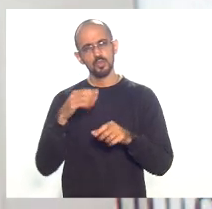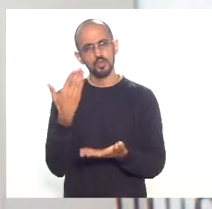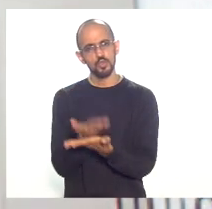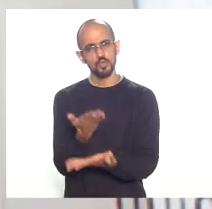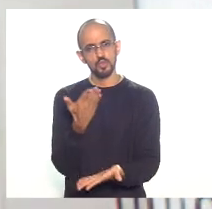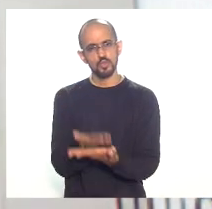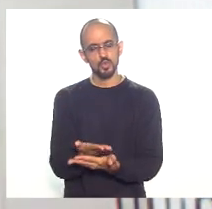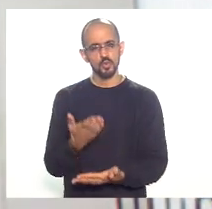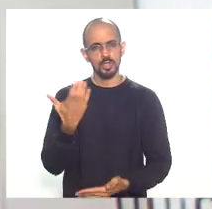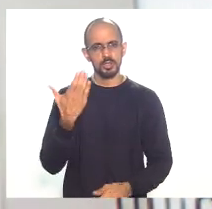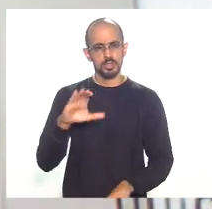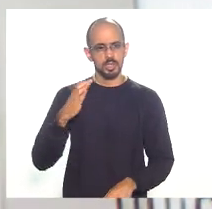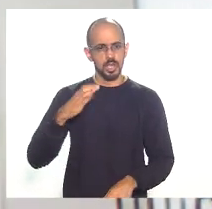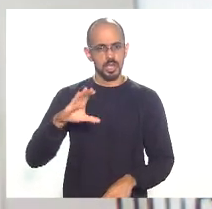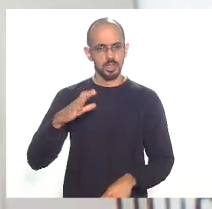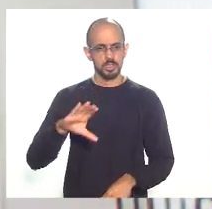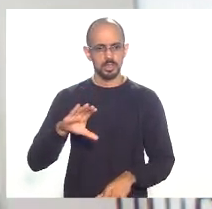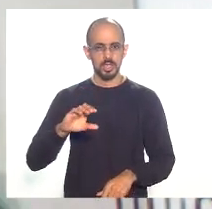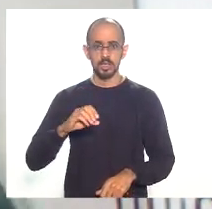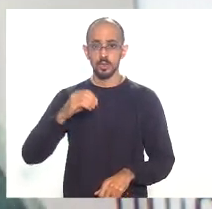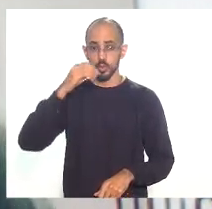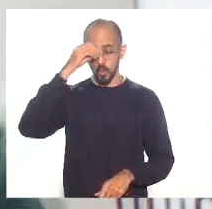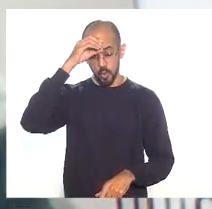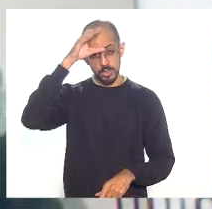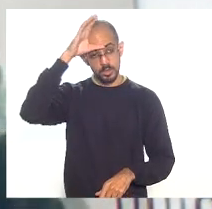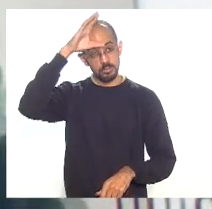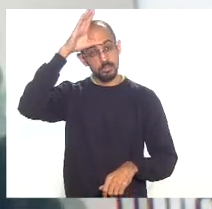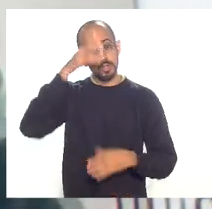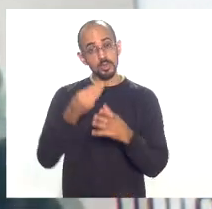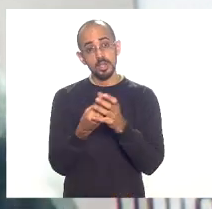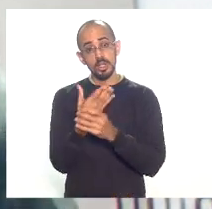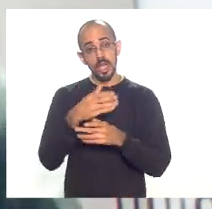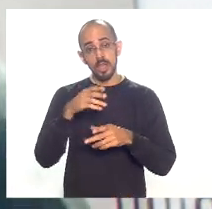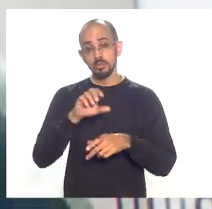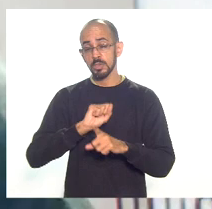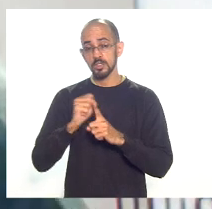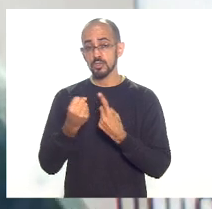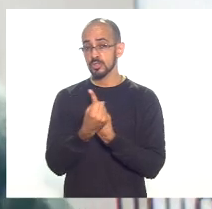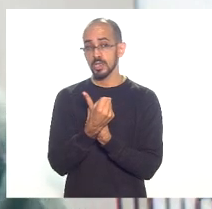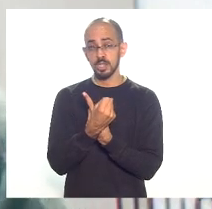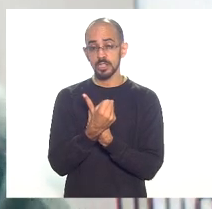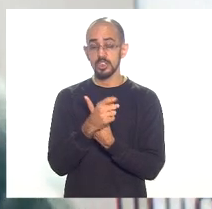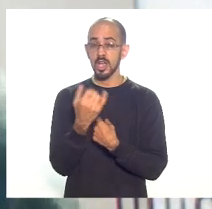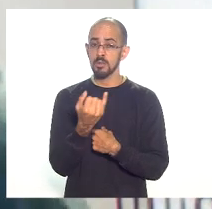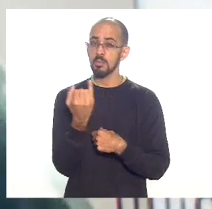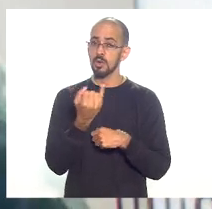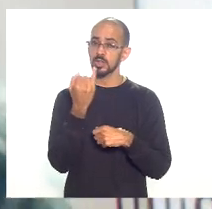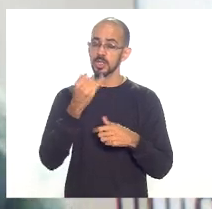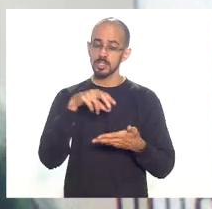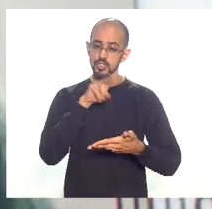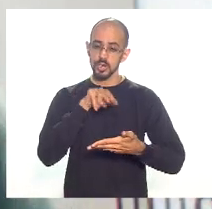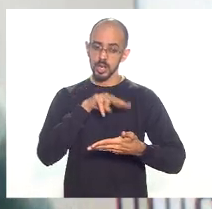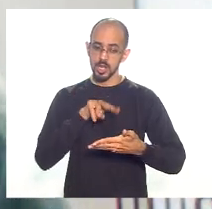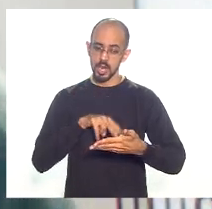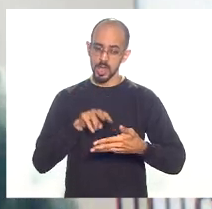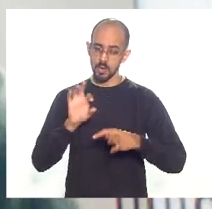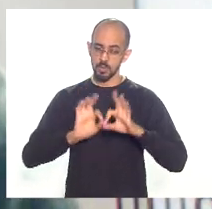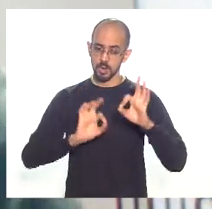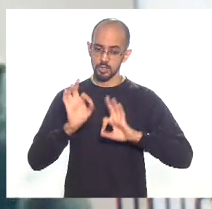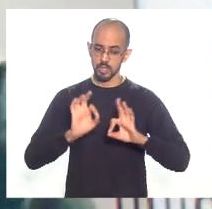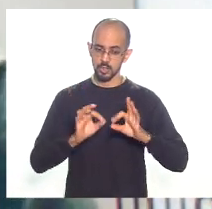ciência do conhecimento produzido pela sociedade é importante fazer a leitura do projeto eu vou ler aqui